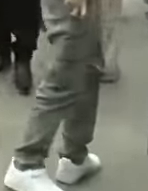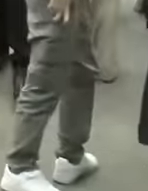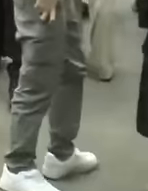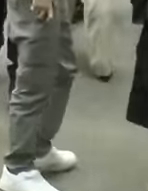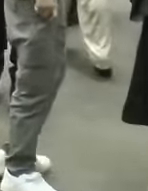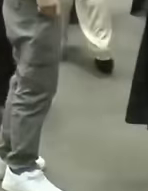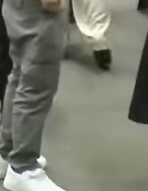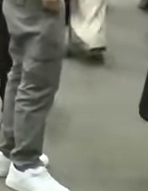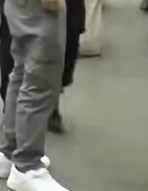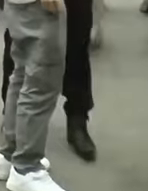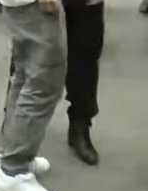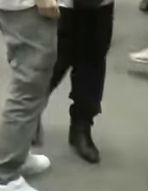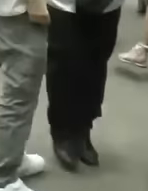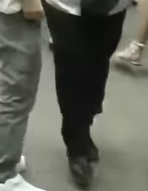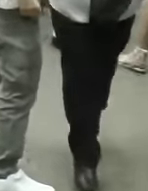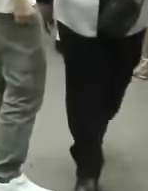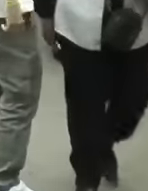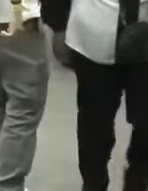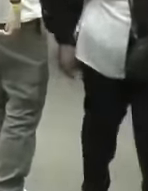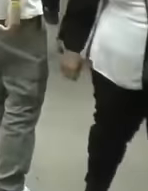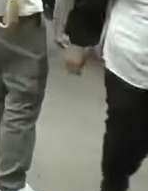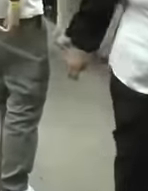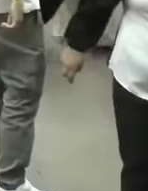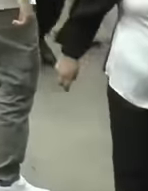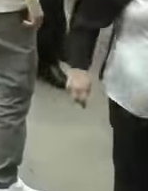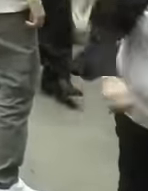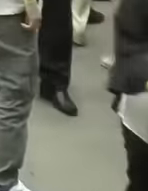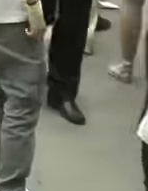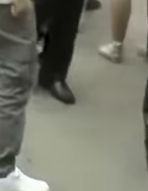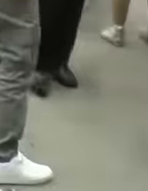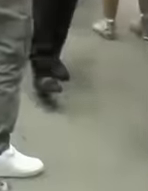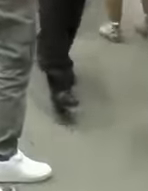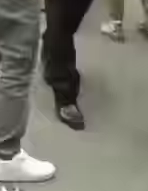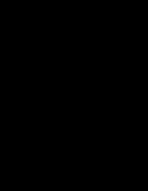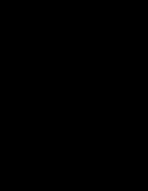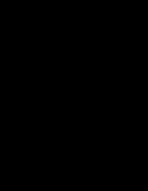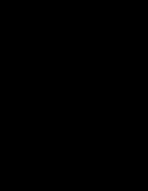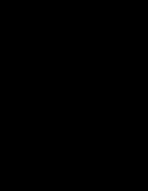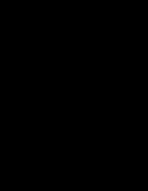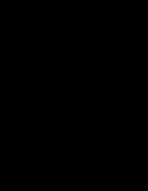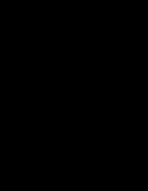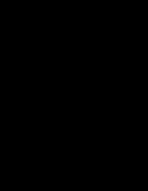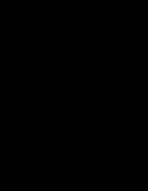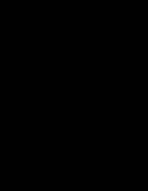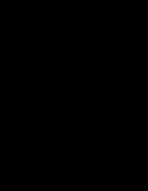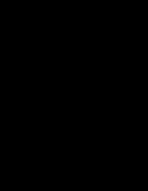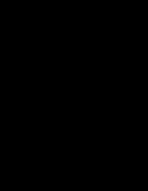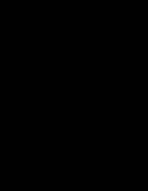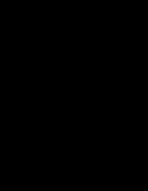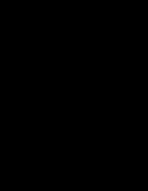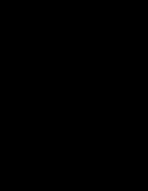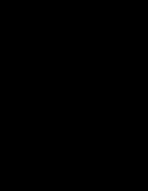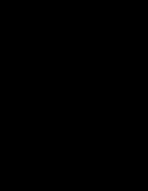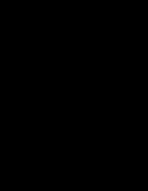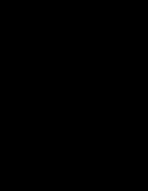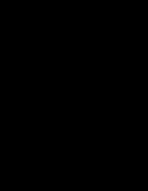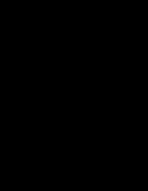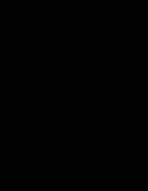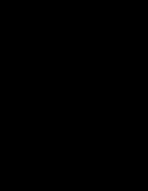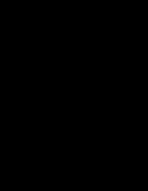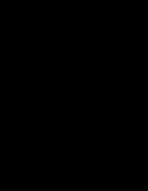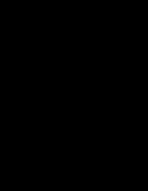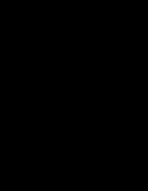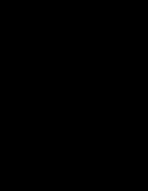Stay with me while we leave. Don't worry, just believe me, this journey